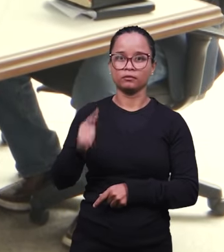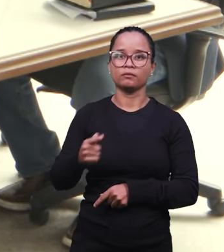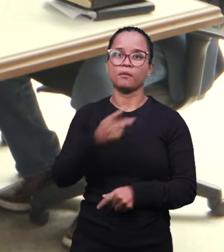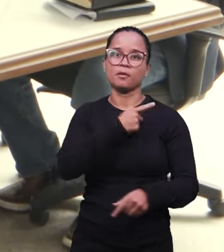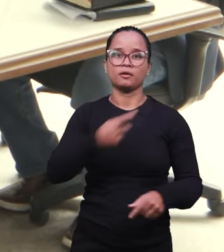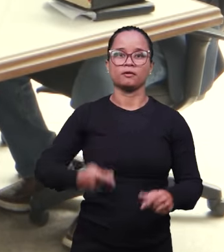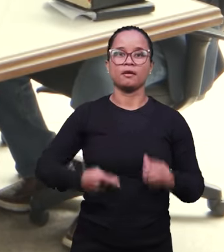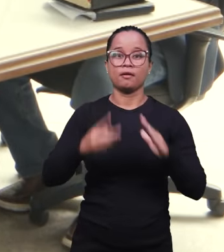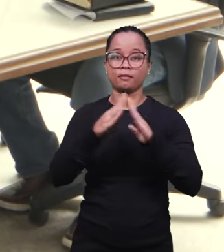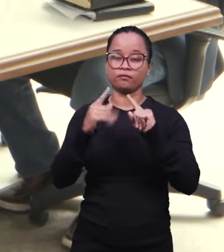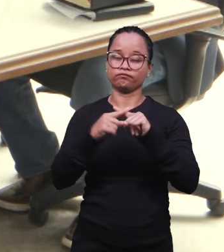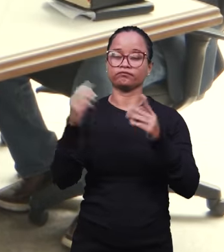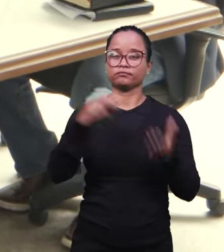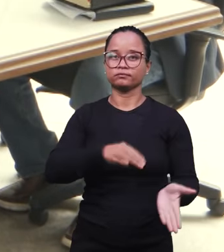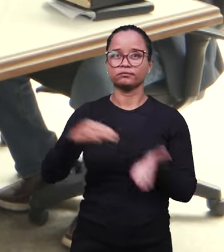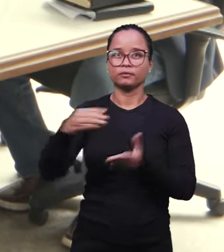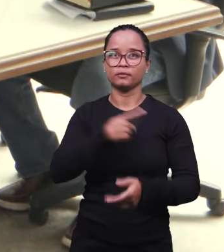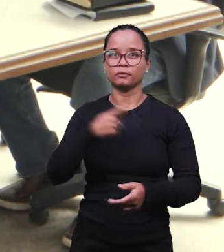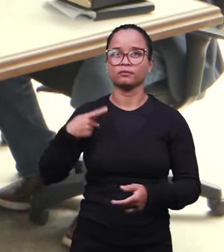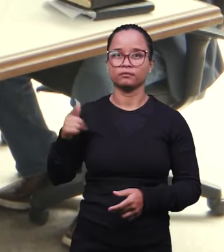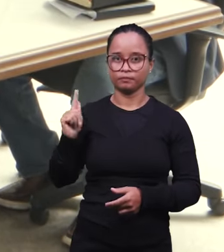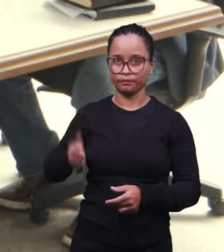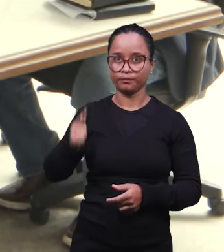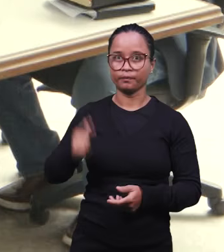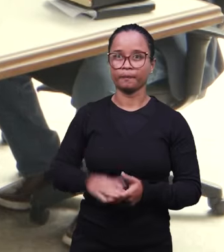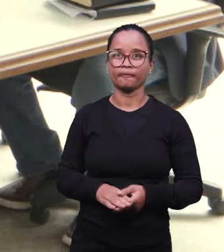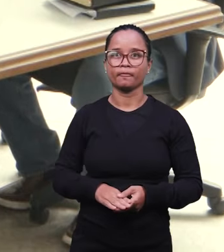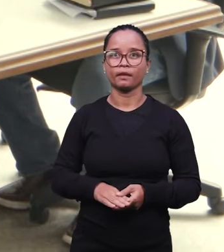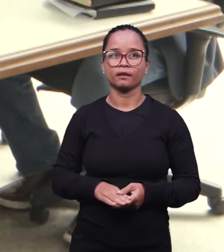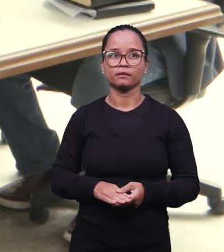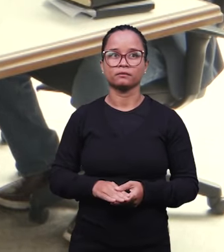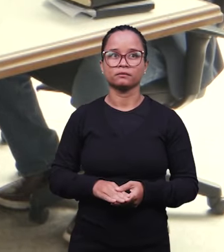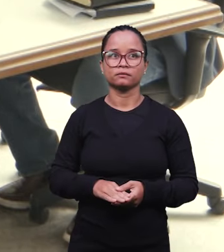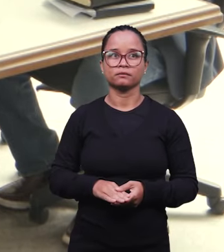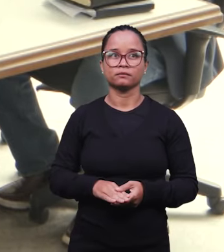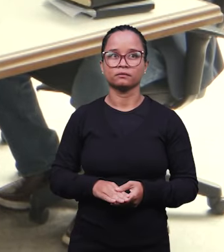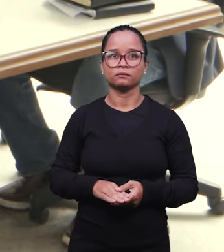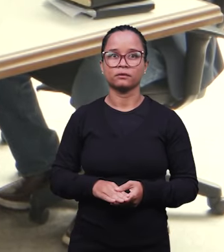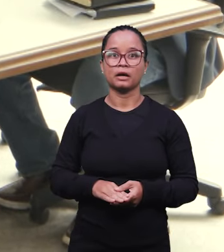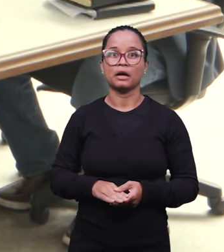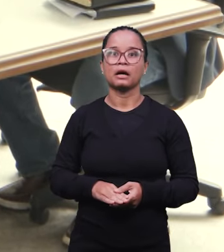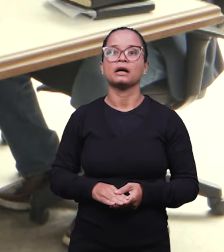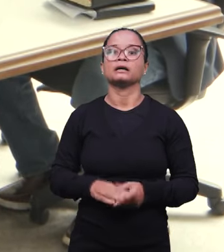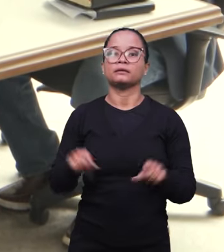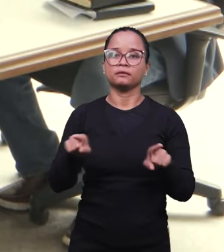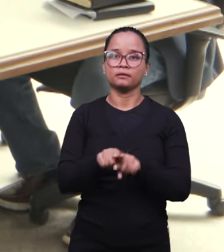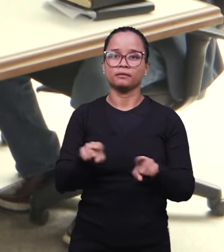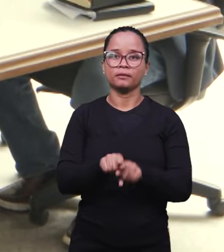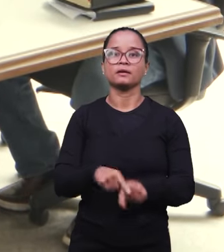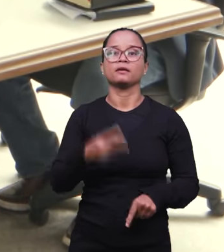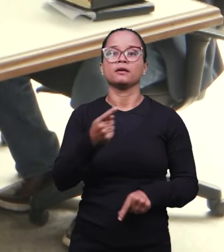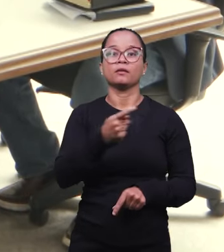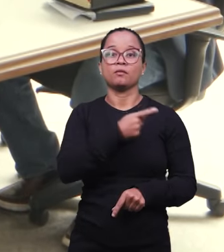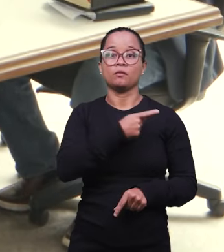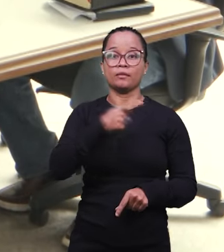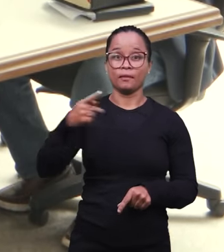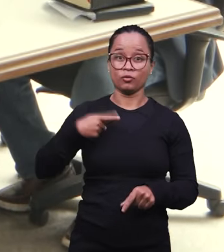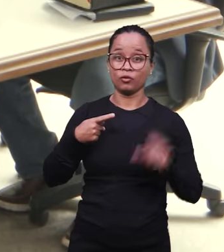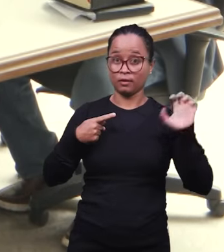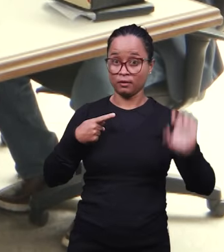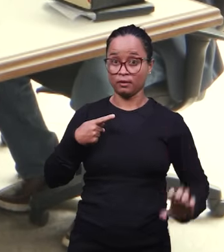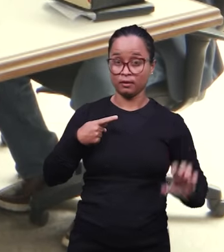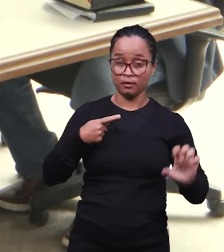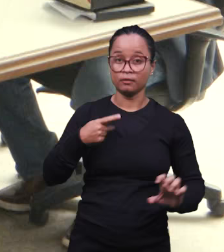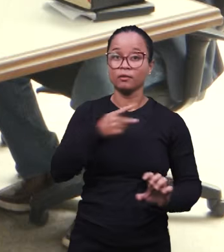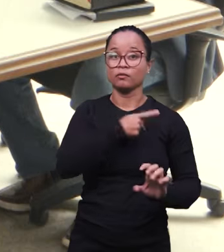Igreja Cristã Maranata. O pastor Gedeuti também está presente. E depois temos aqui à minha esquerda o pastor Alexandre Brasil. O Alexandre Brasil é